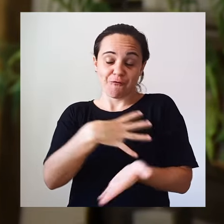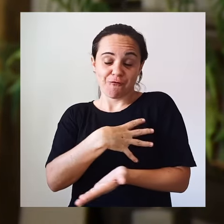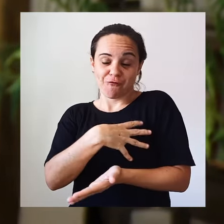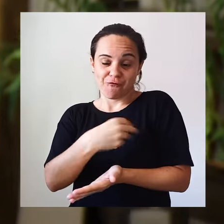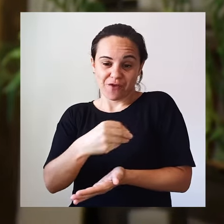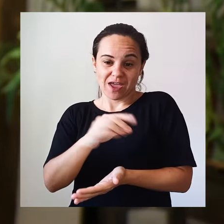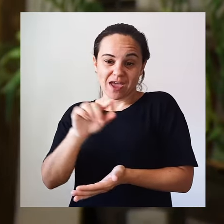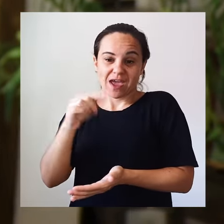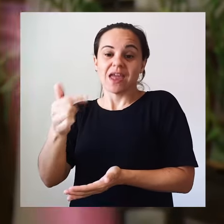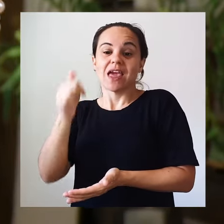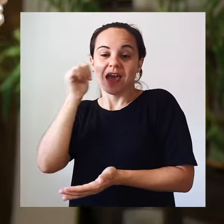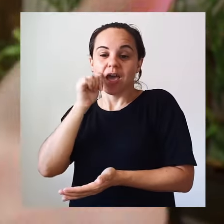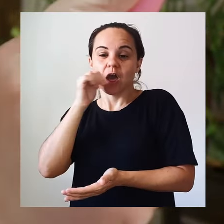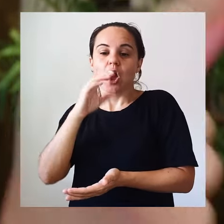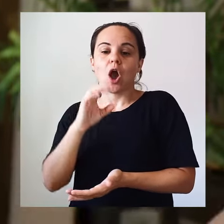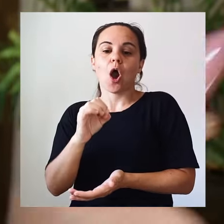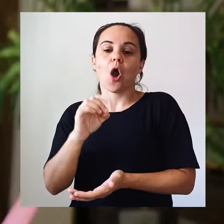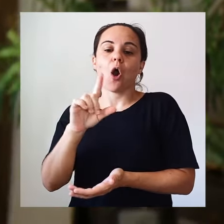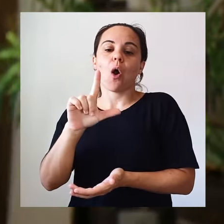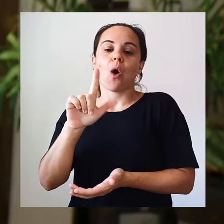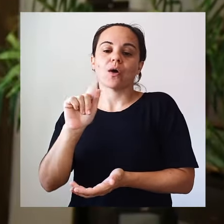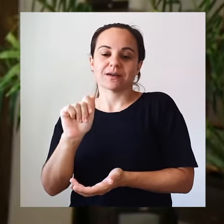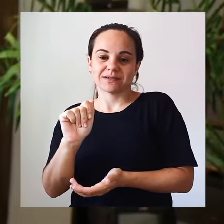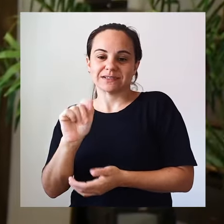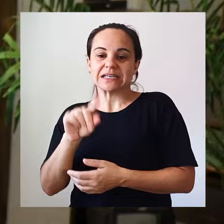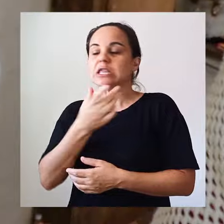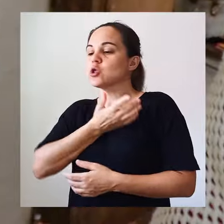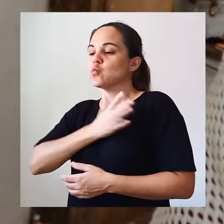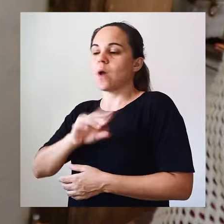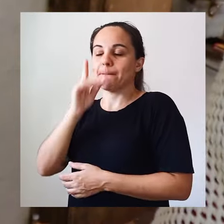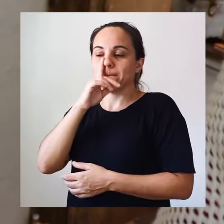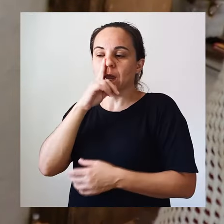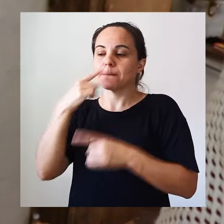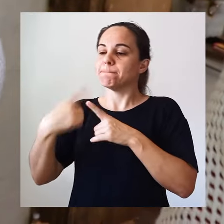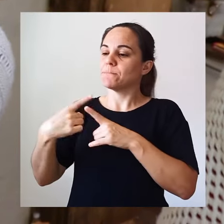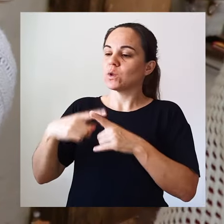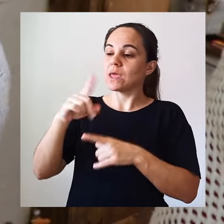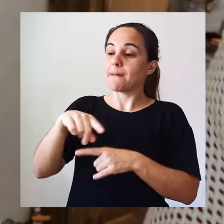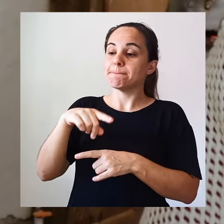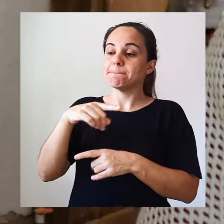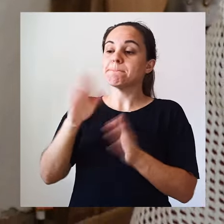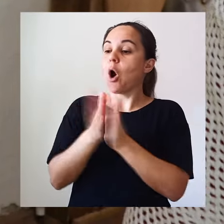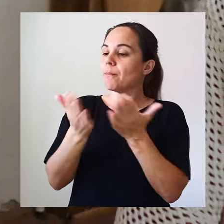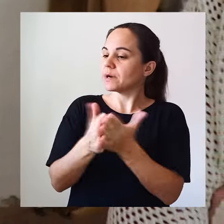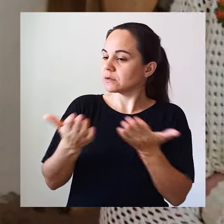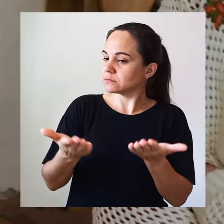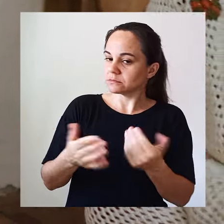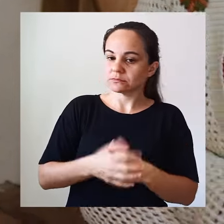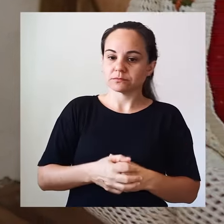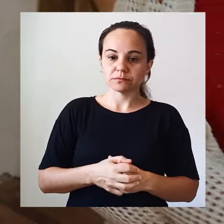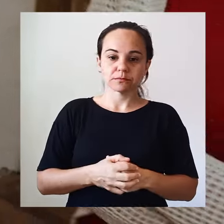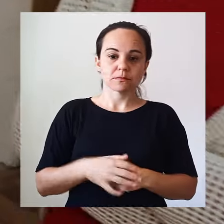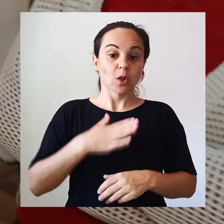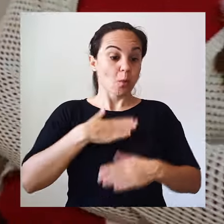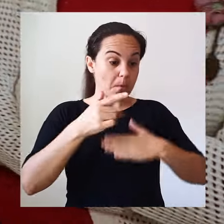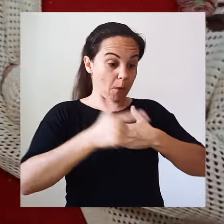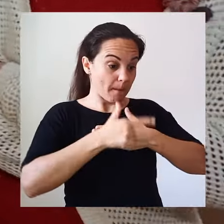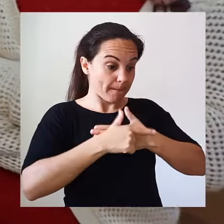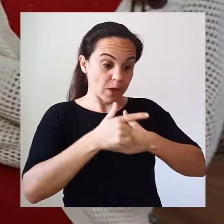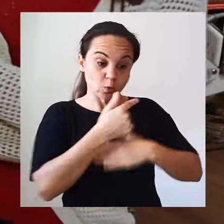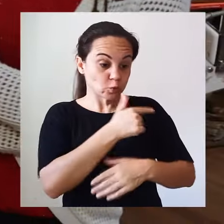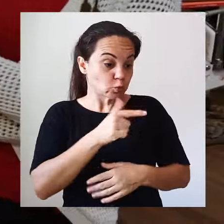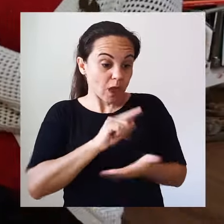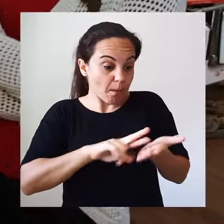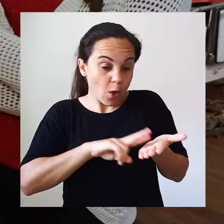empregada que renega a mãe porque é pobre. Mas, profe, eu não vi qual que vai ser o meu papel. Não tenho meu nome